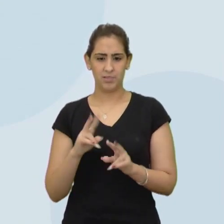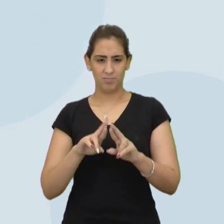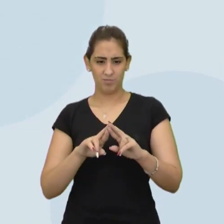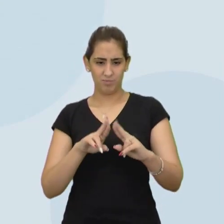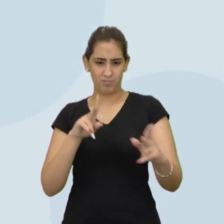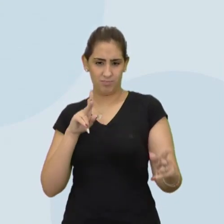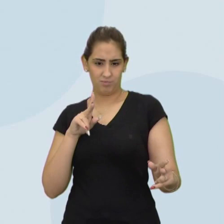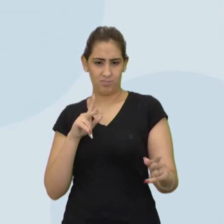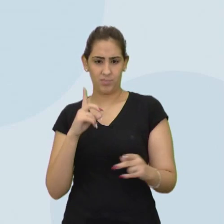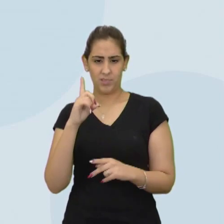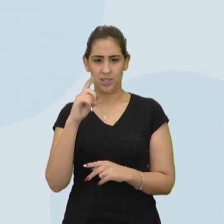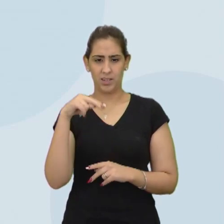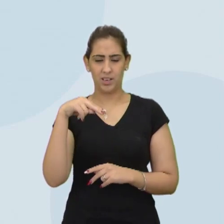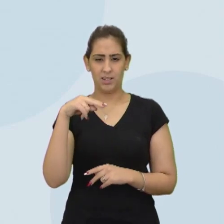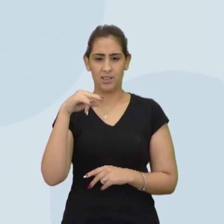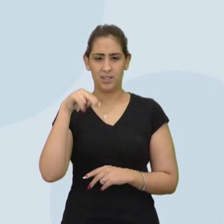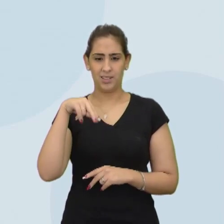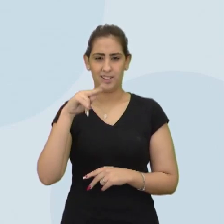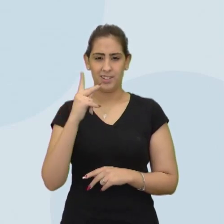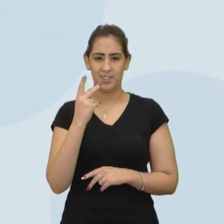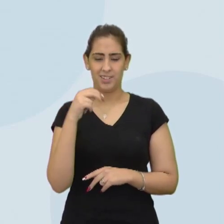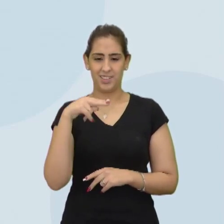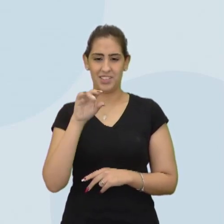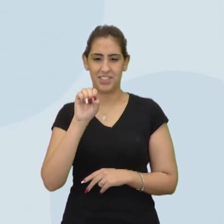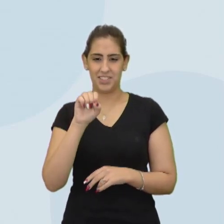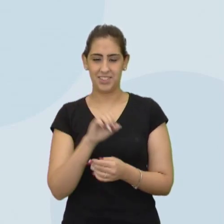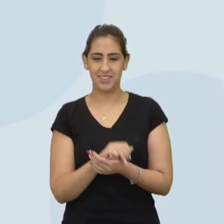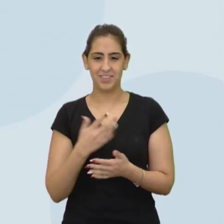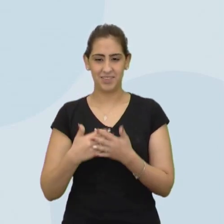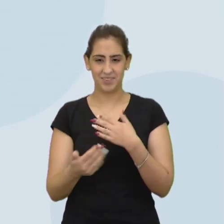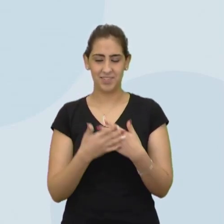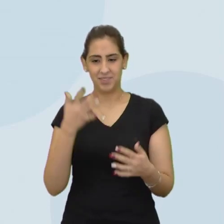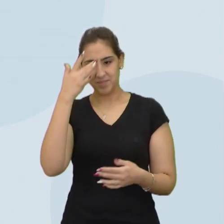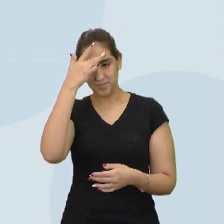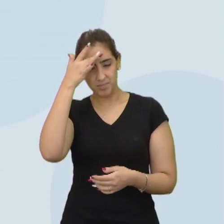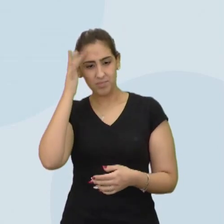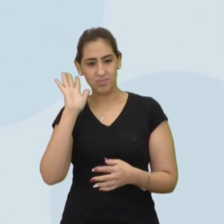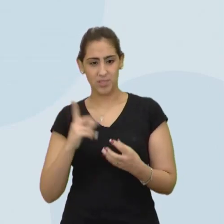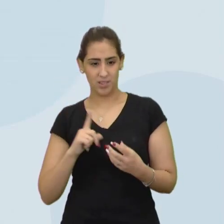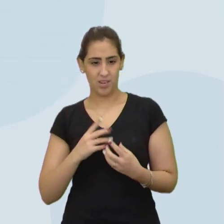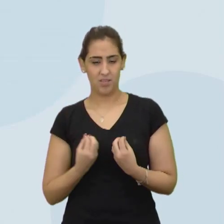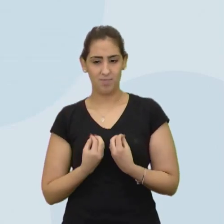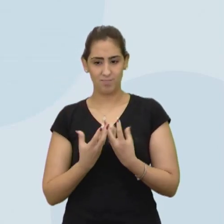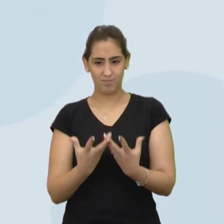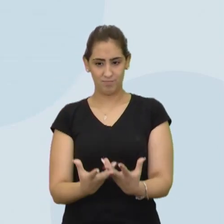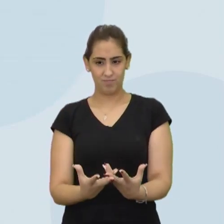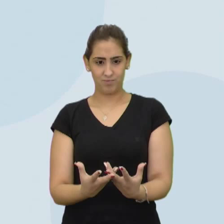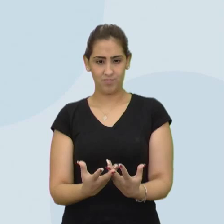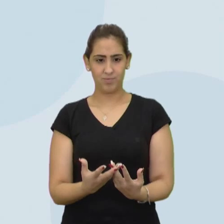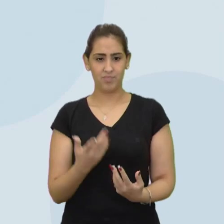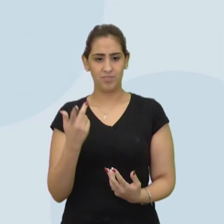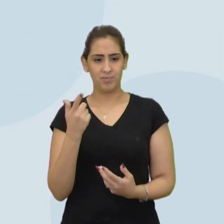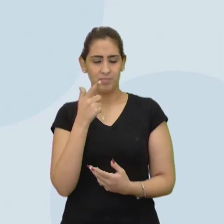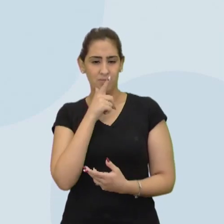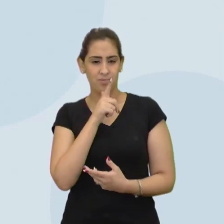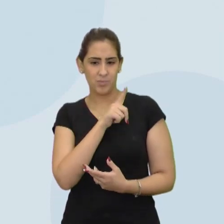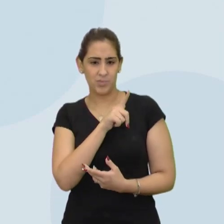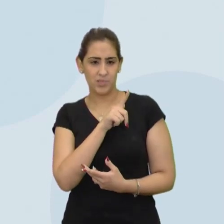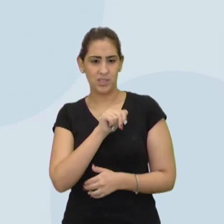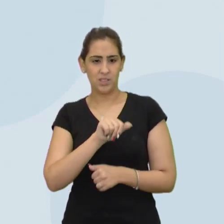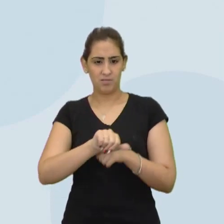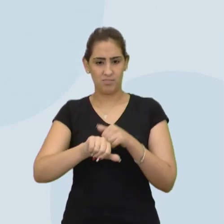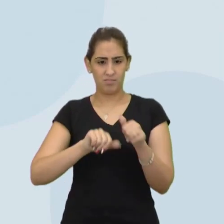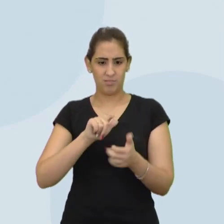não daninhas? Qualquer pessoa que já tenha se oferecido para ajudar a limpar as ervas daninhas de um